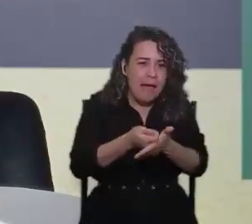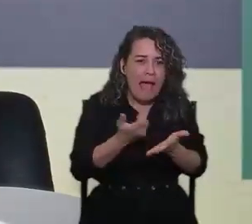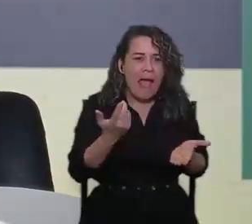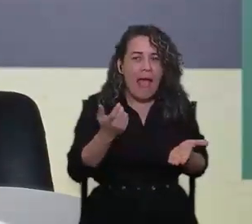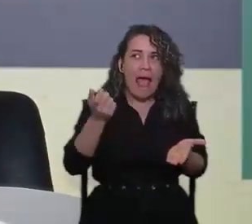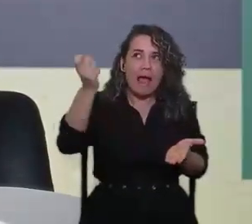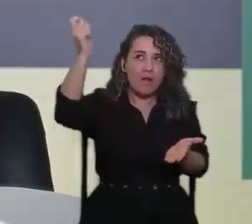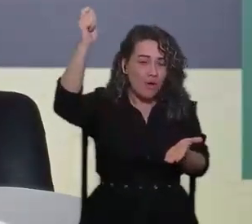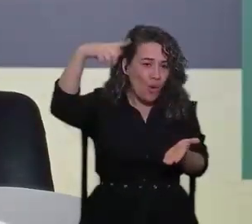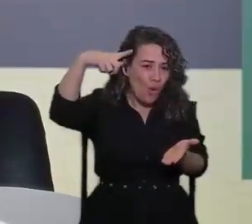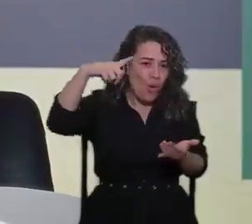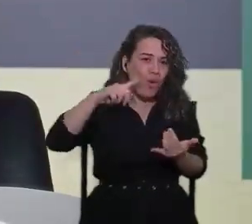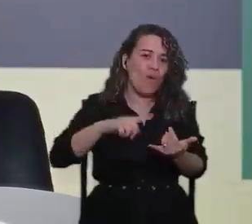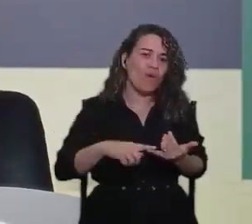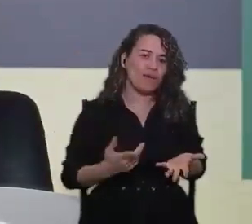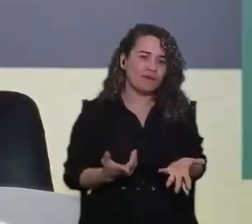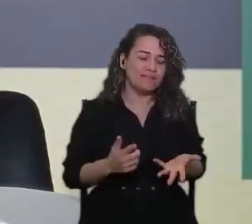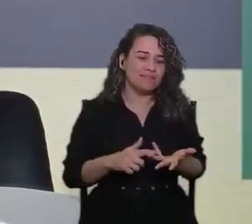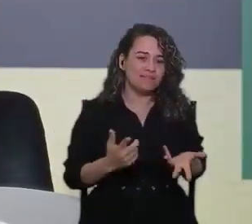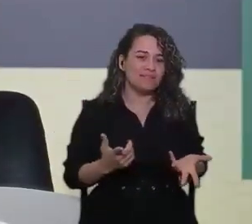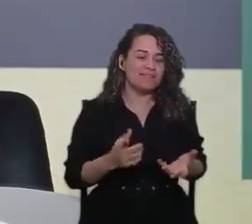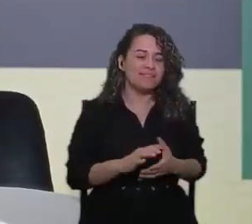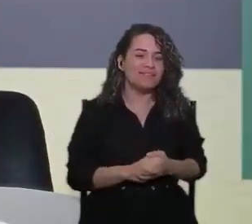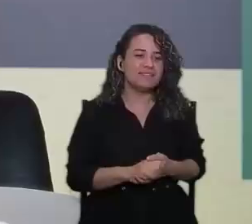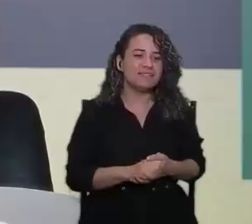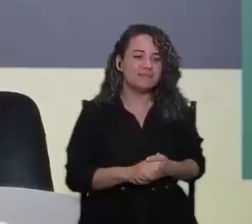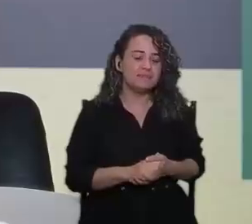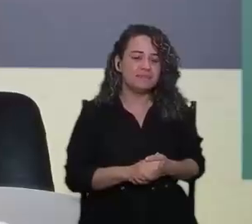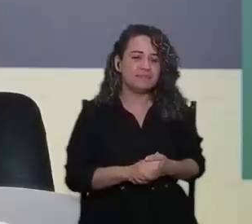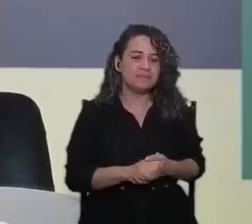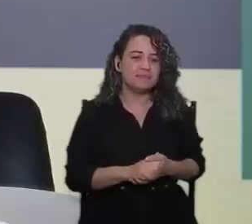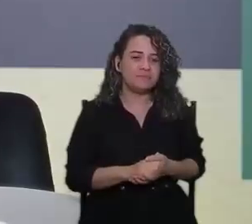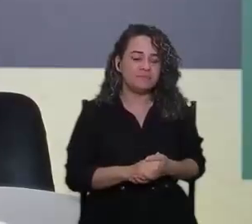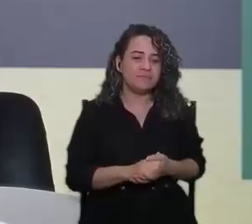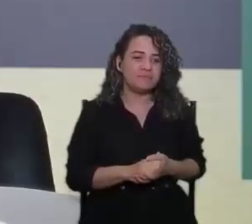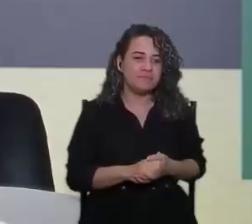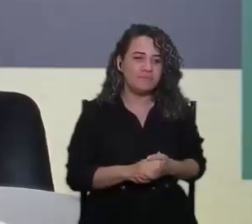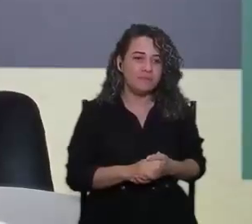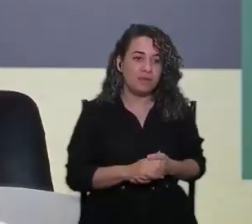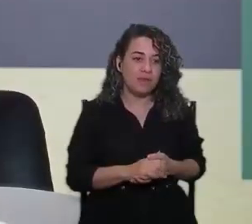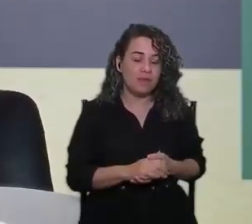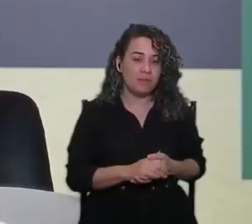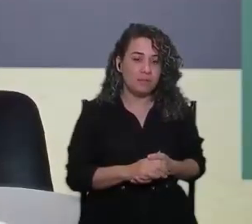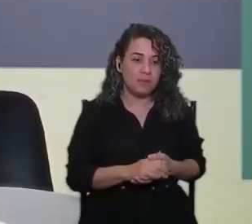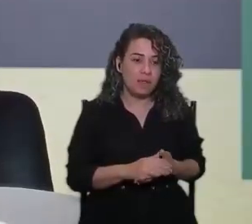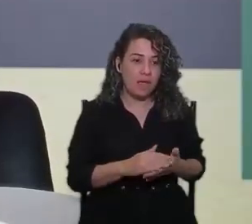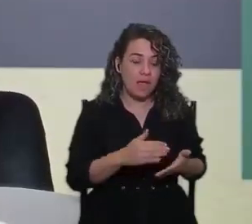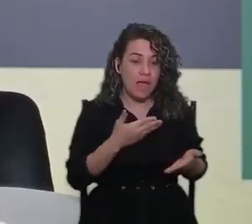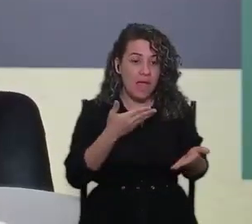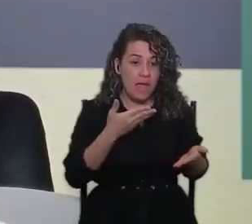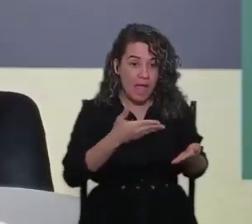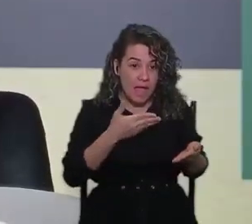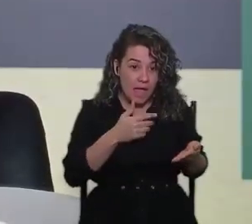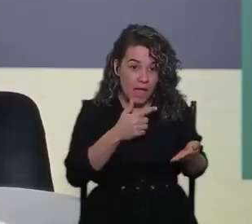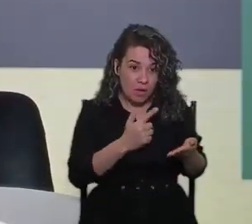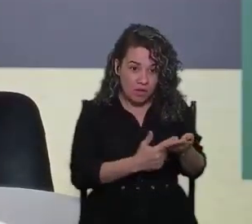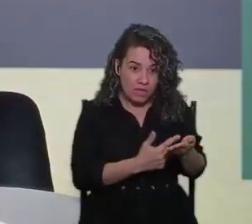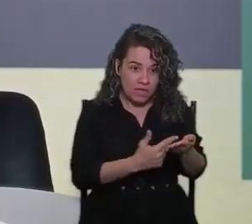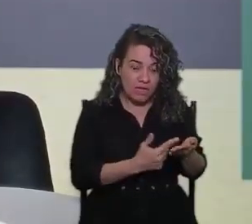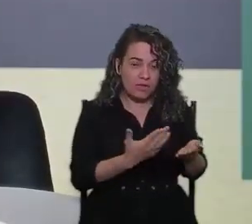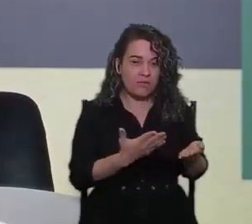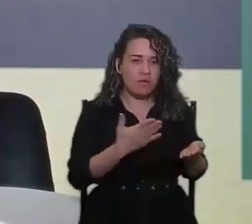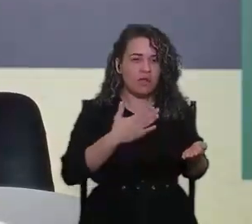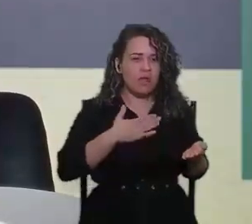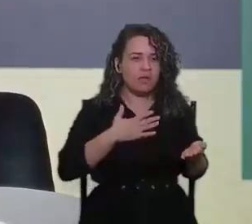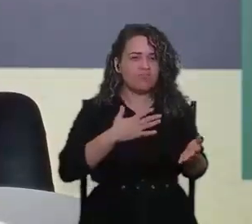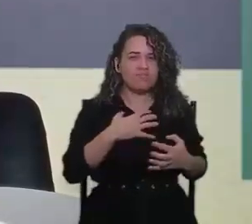caríssima, com dignidade. É um livro que faz eu voltar para a minha infância, porque